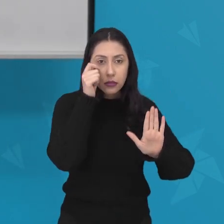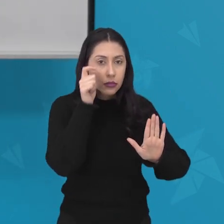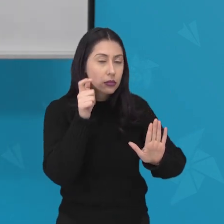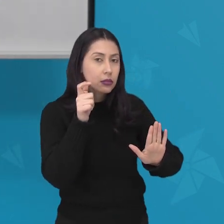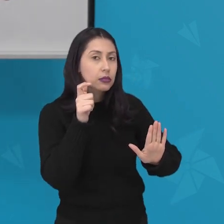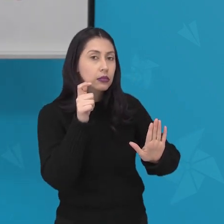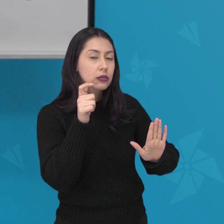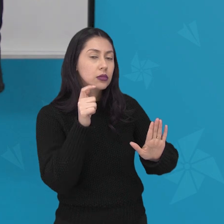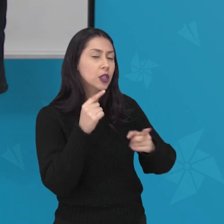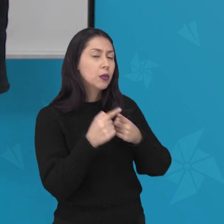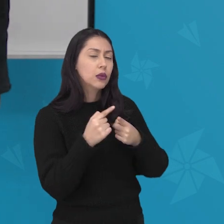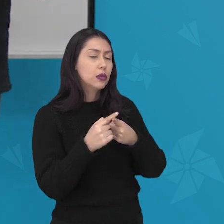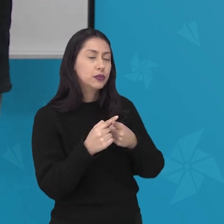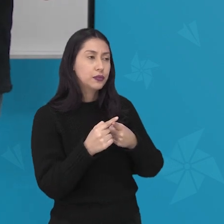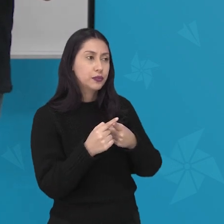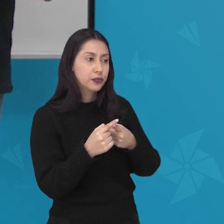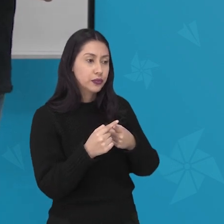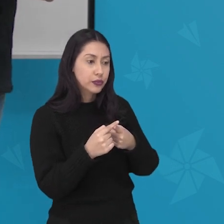também porque